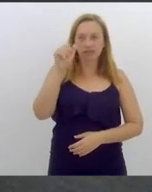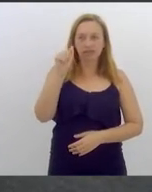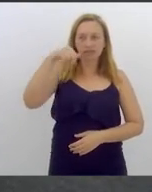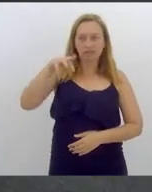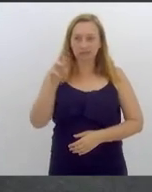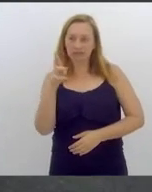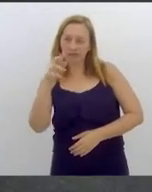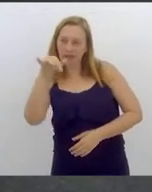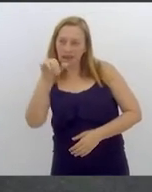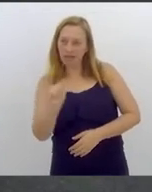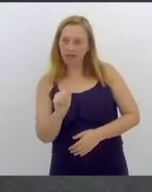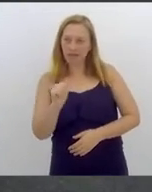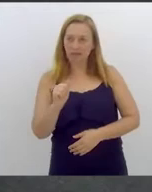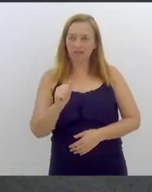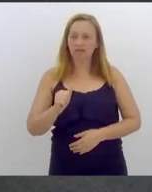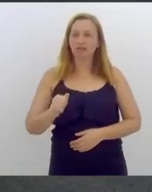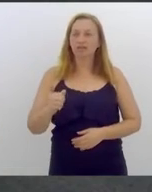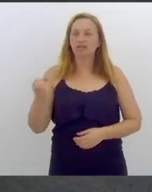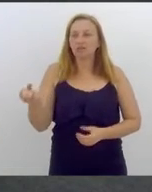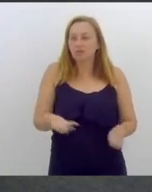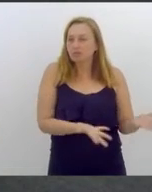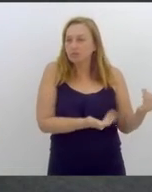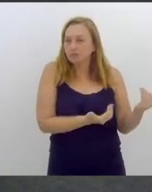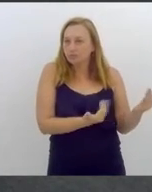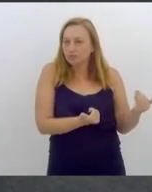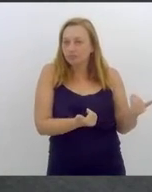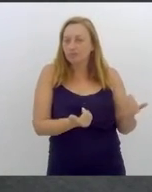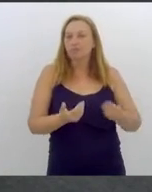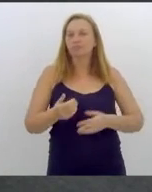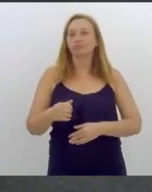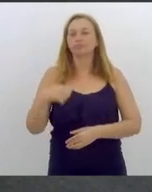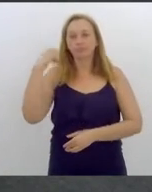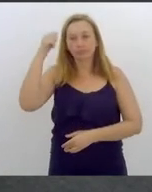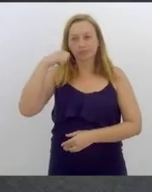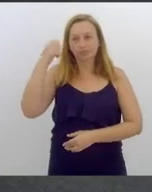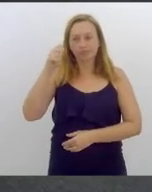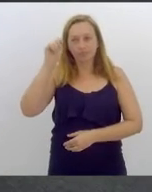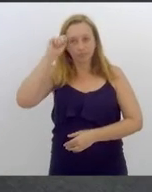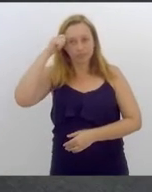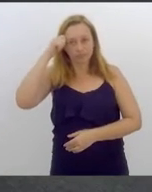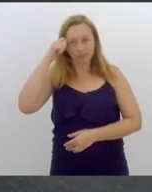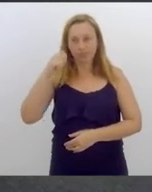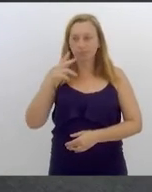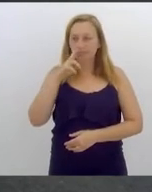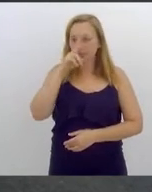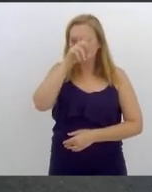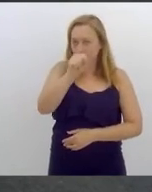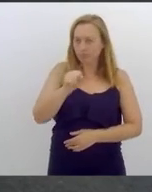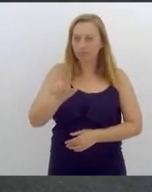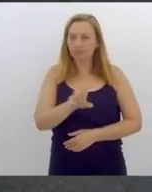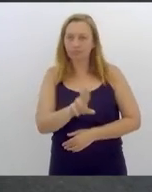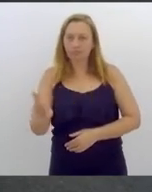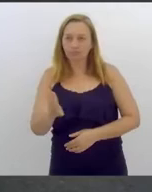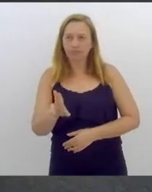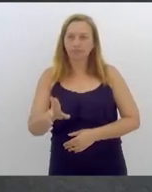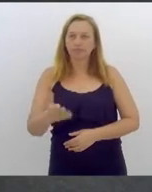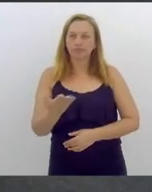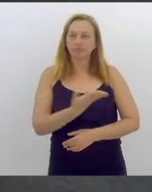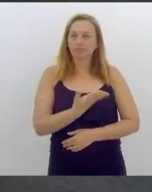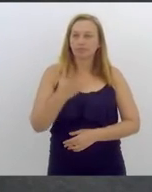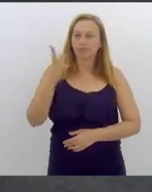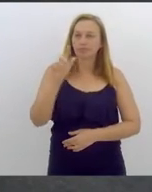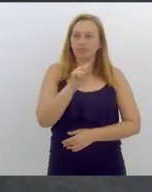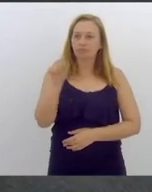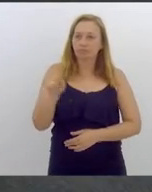uma jovem atriz negra que traz não só com a força do seu nome ancestral que era e A Companheira de